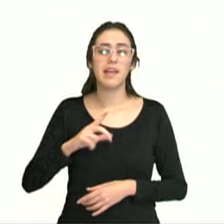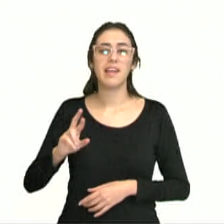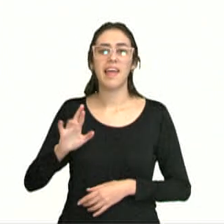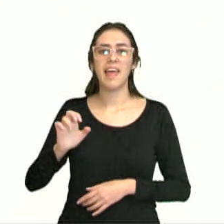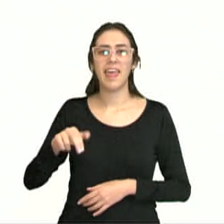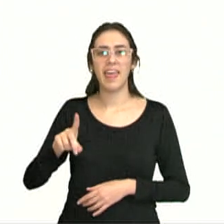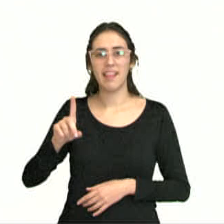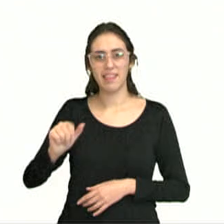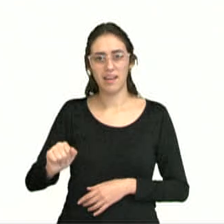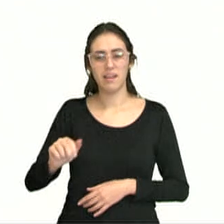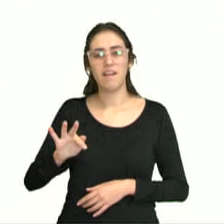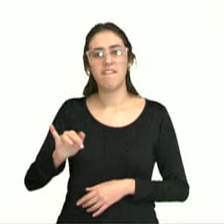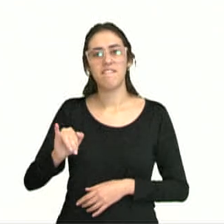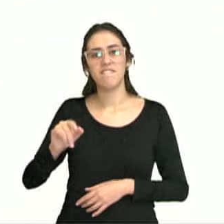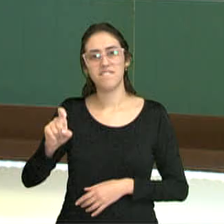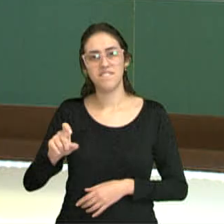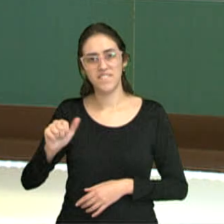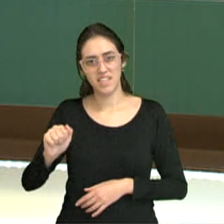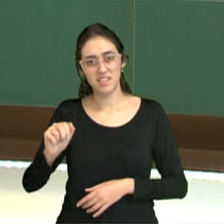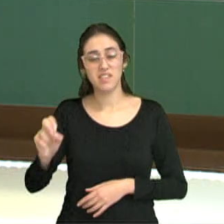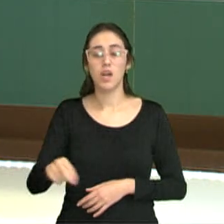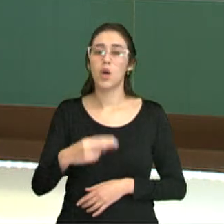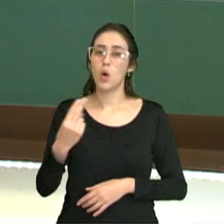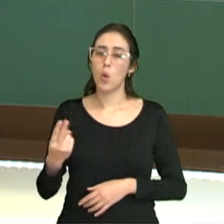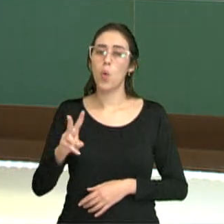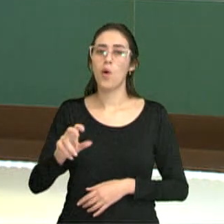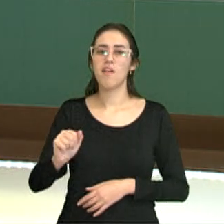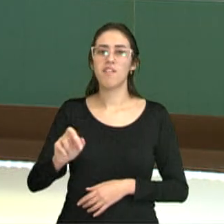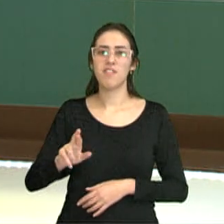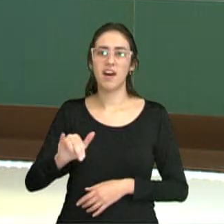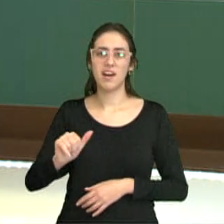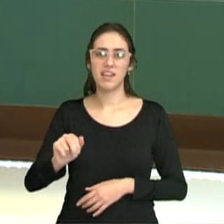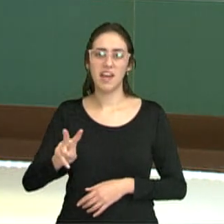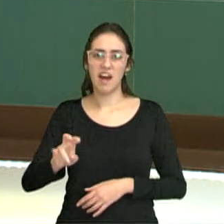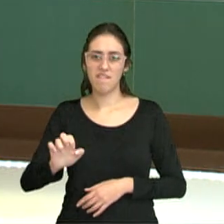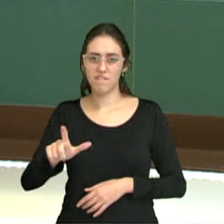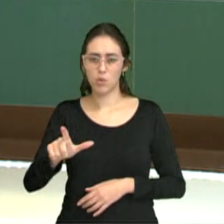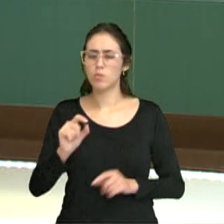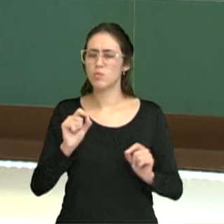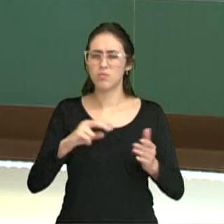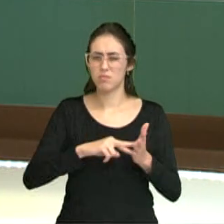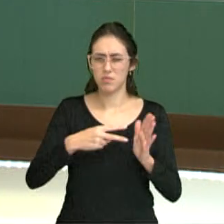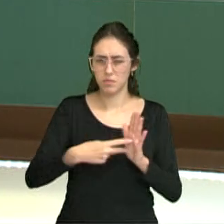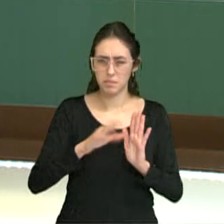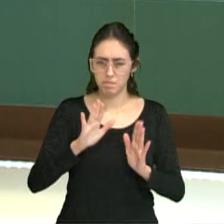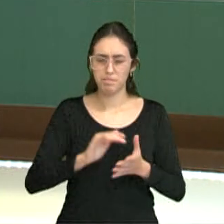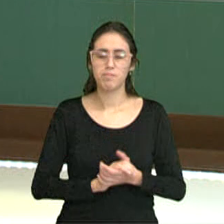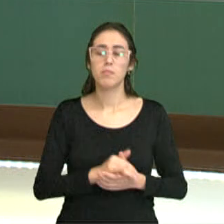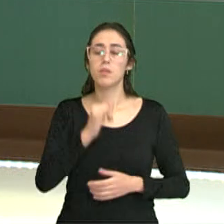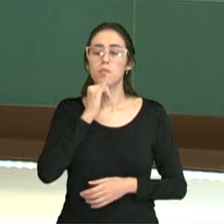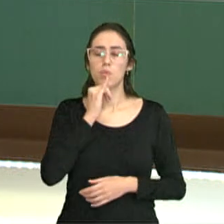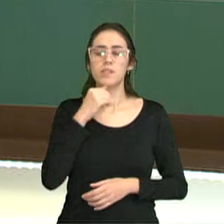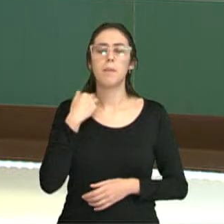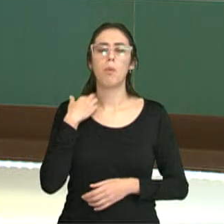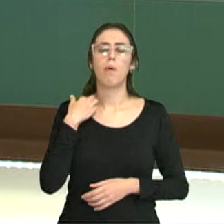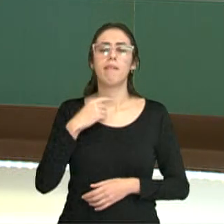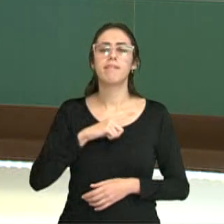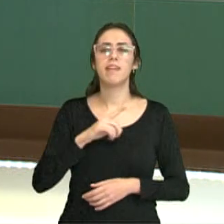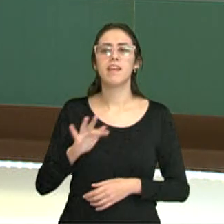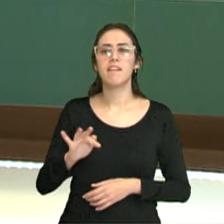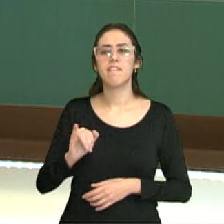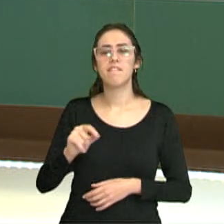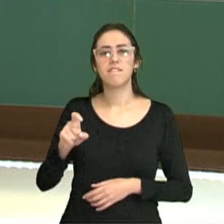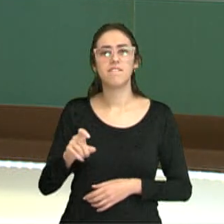renda variável. O que significa isso? Quando ele depende de índices fixos, por exemplo,